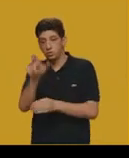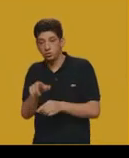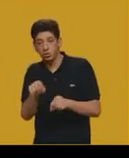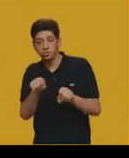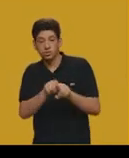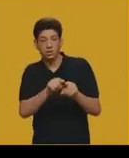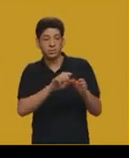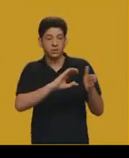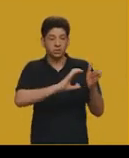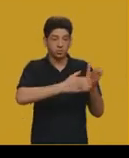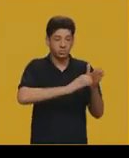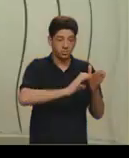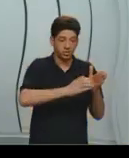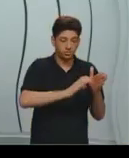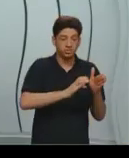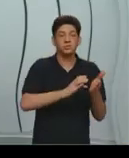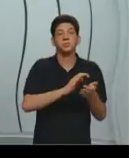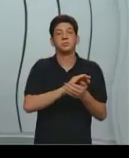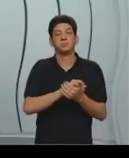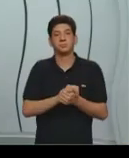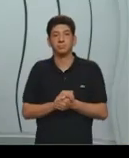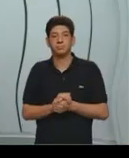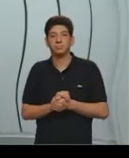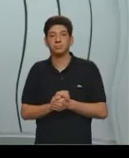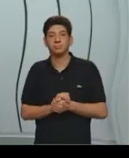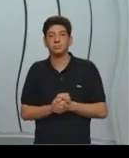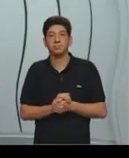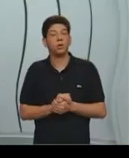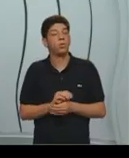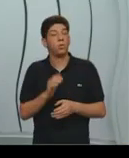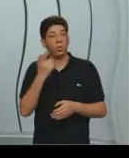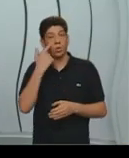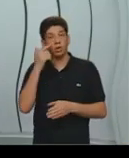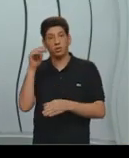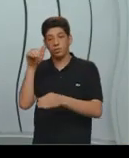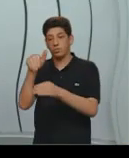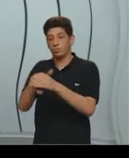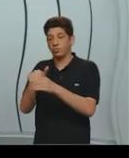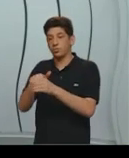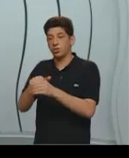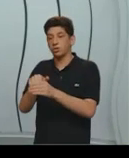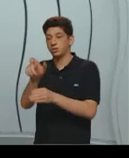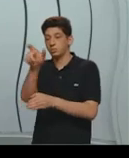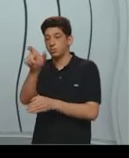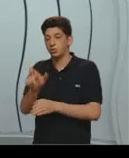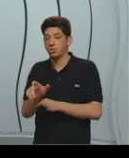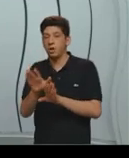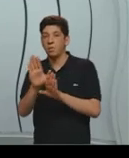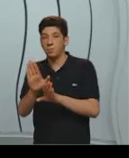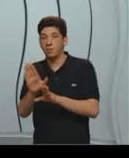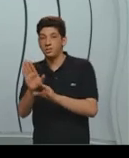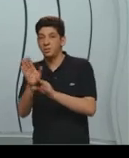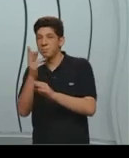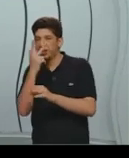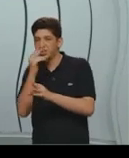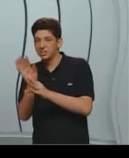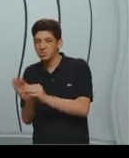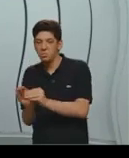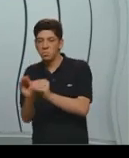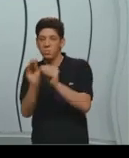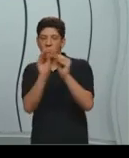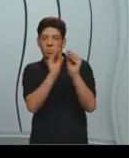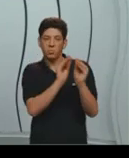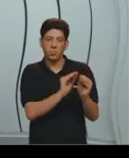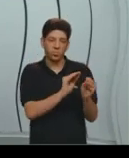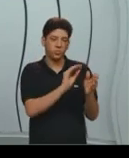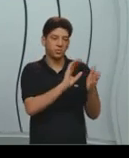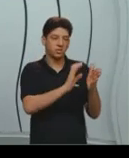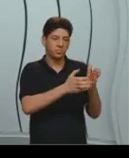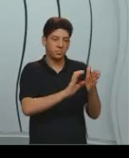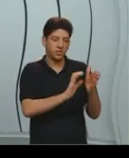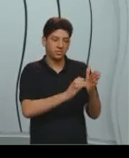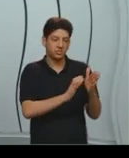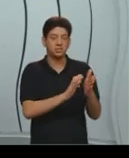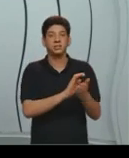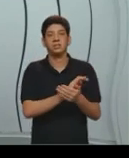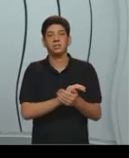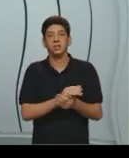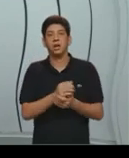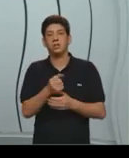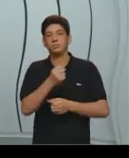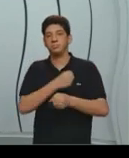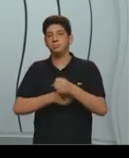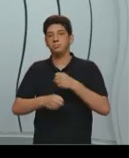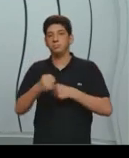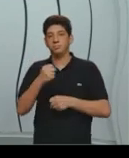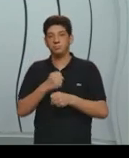gente vai entender ele na frente, que a gente vota no candidato, mas o voto, no final das contas, vai para o partido. Até que nas últimas eleições deu uma moralizada, porque